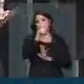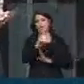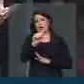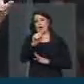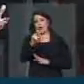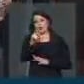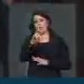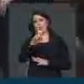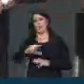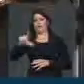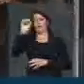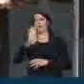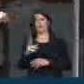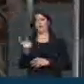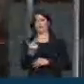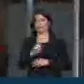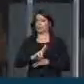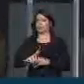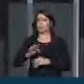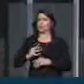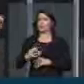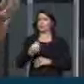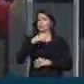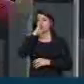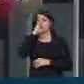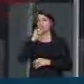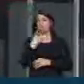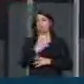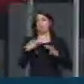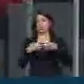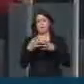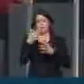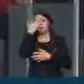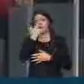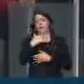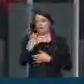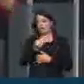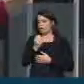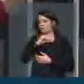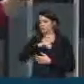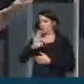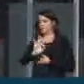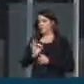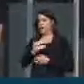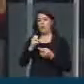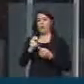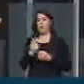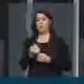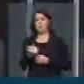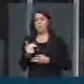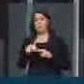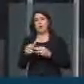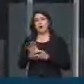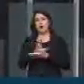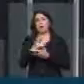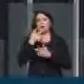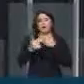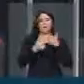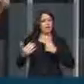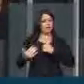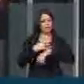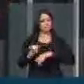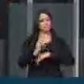do Brasil, que em nome deles, mas principalmente em nome dos que nada recebem, ou muito pouco recebem, com toda a grandeza que